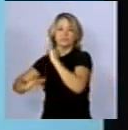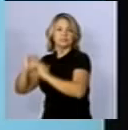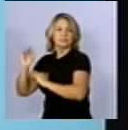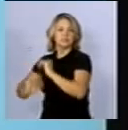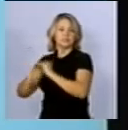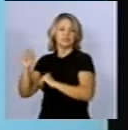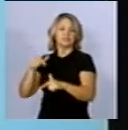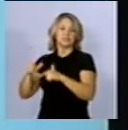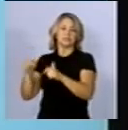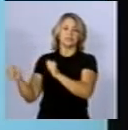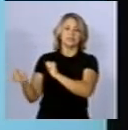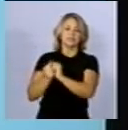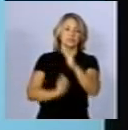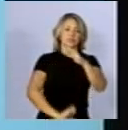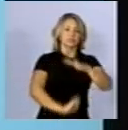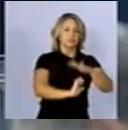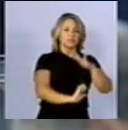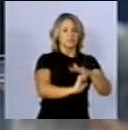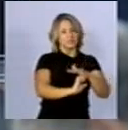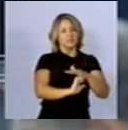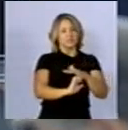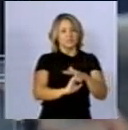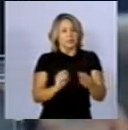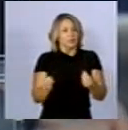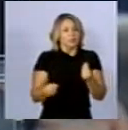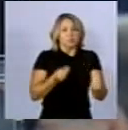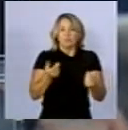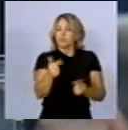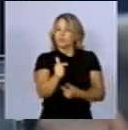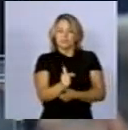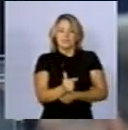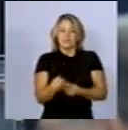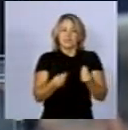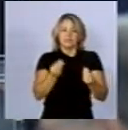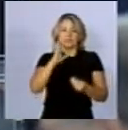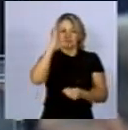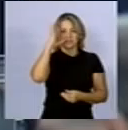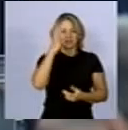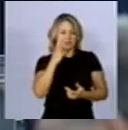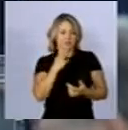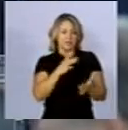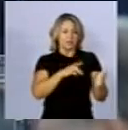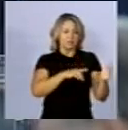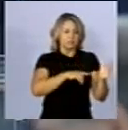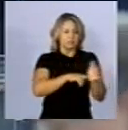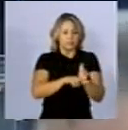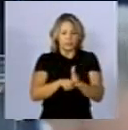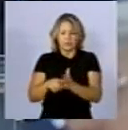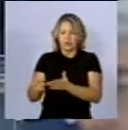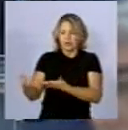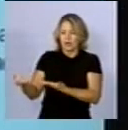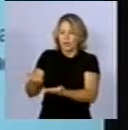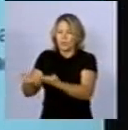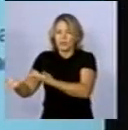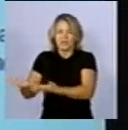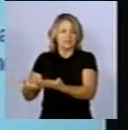elétricos e malefícios à saúde. Não não há essa essa essa relação.